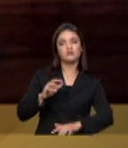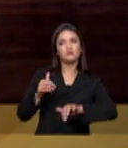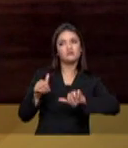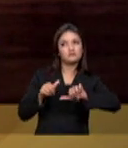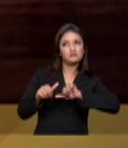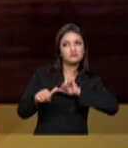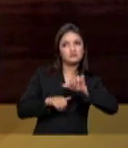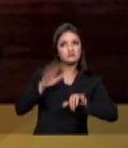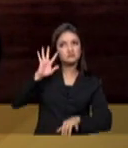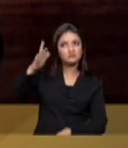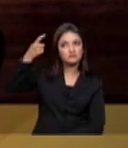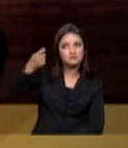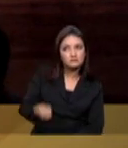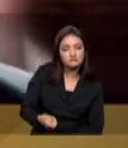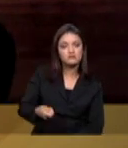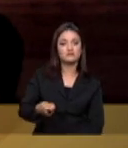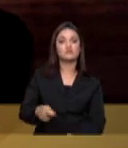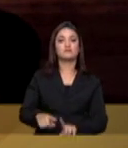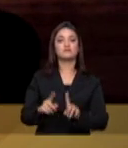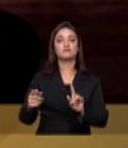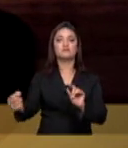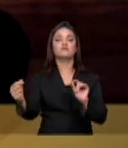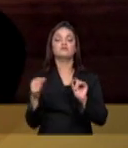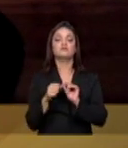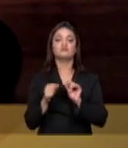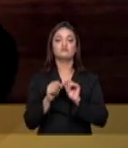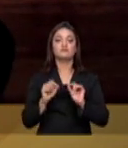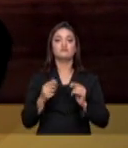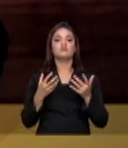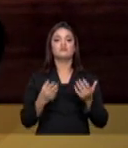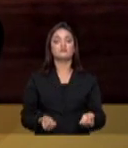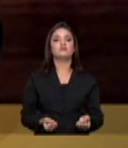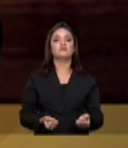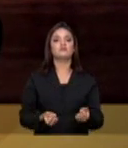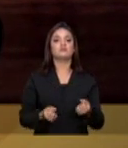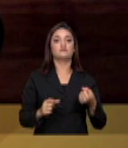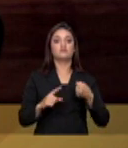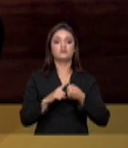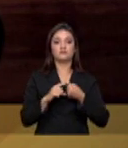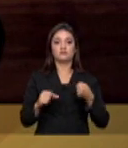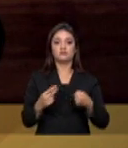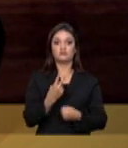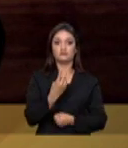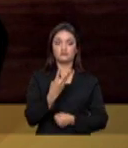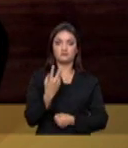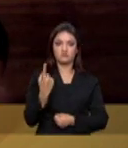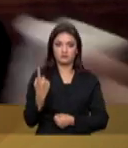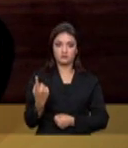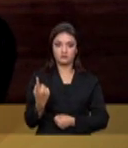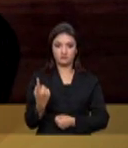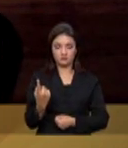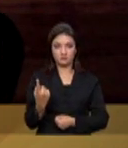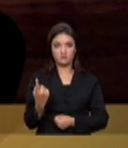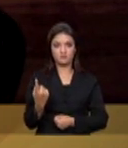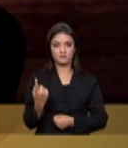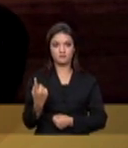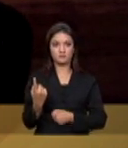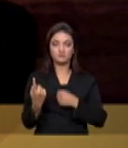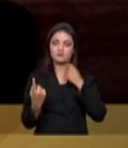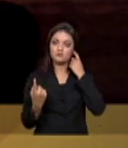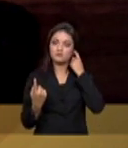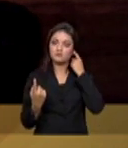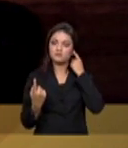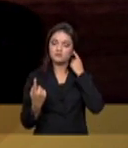a fim de fazer valer a autoridade do artigo 231 da condição da